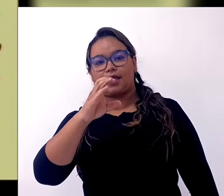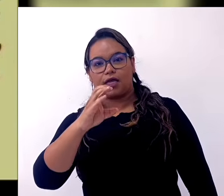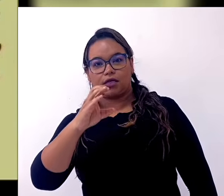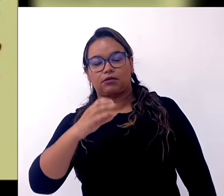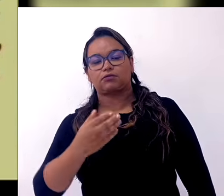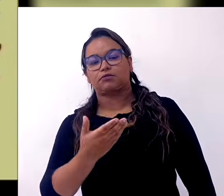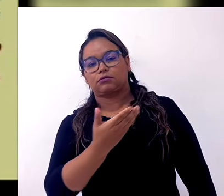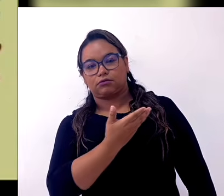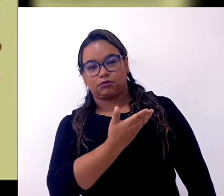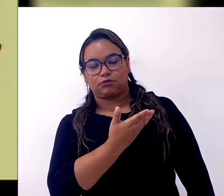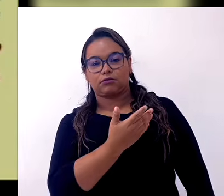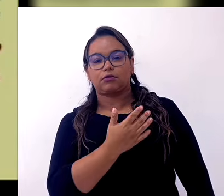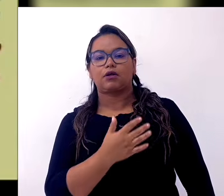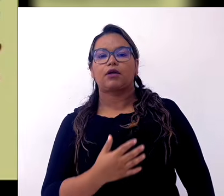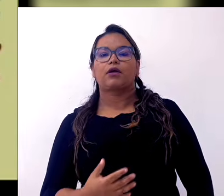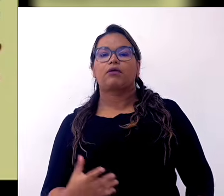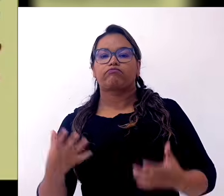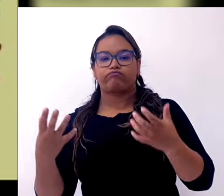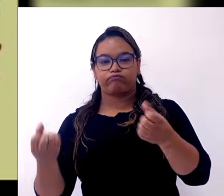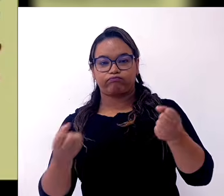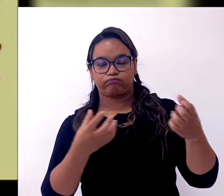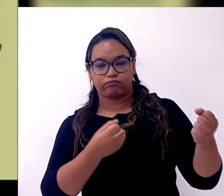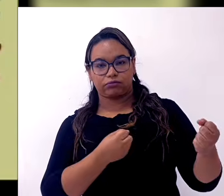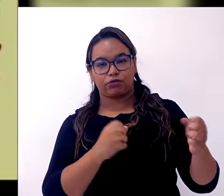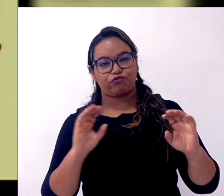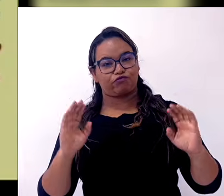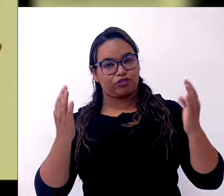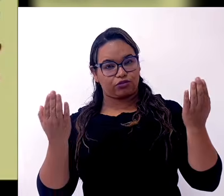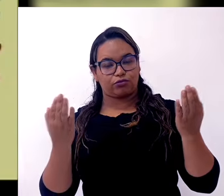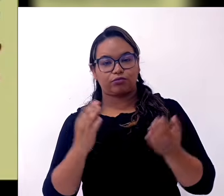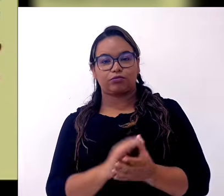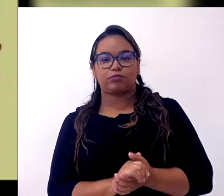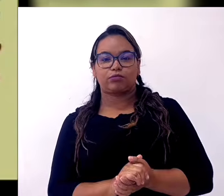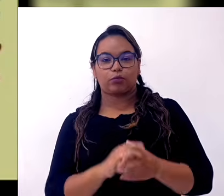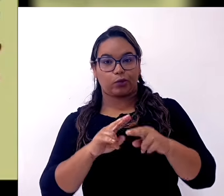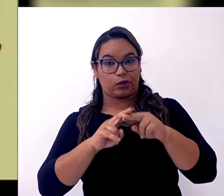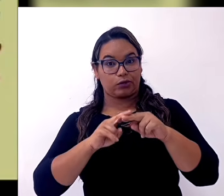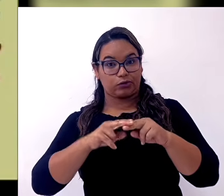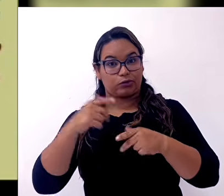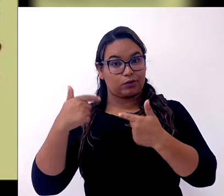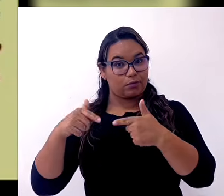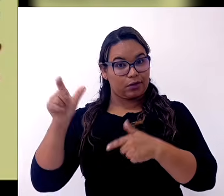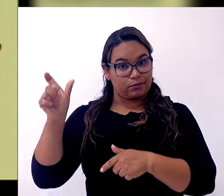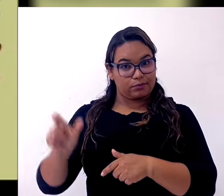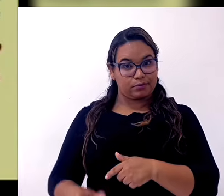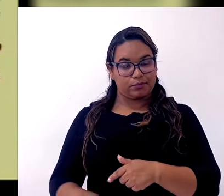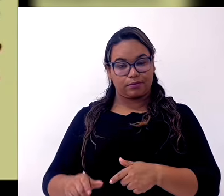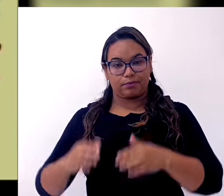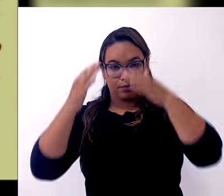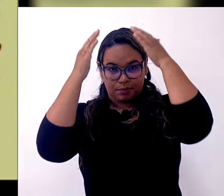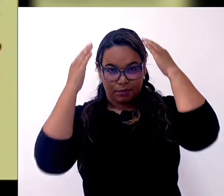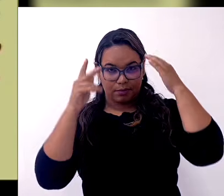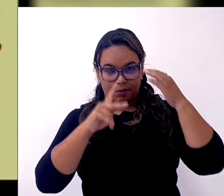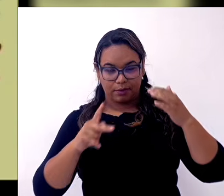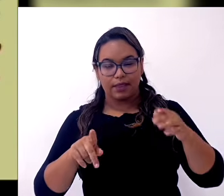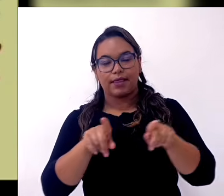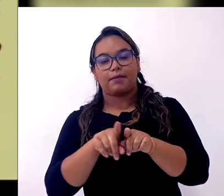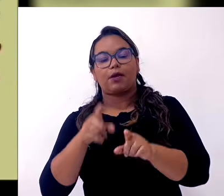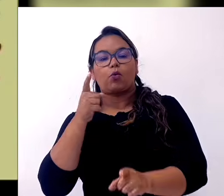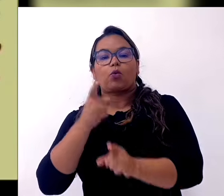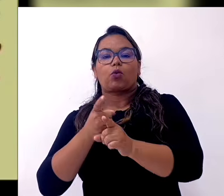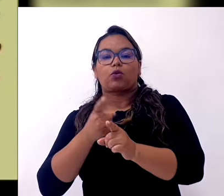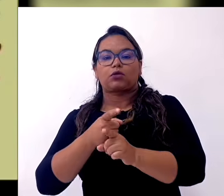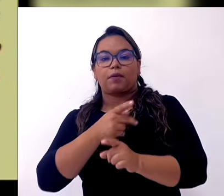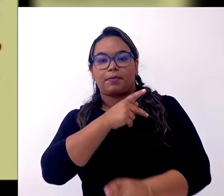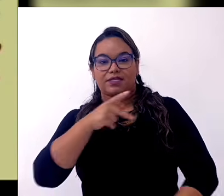O encontro entre Bush e Gorbachev em Malta, George Bush o chamou assim, um portal para um novo milênio de